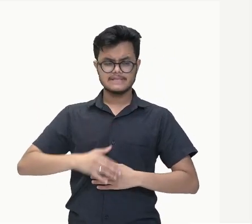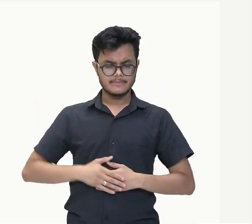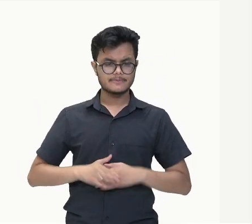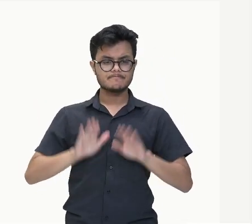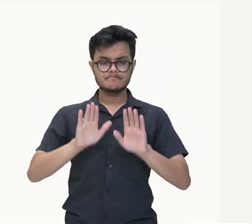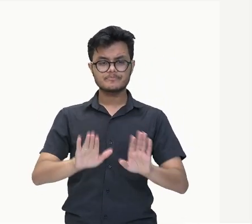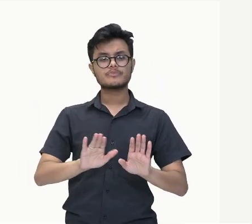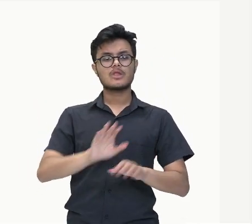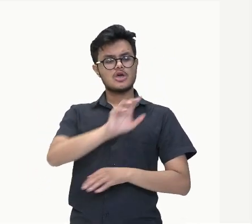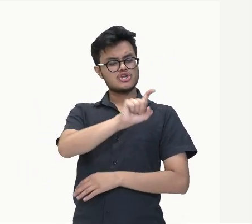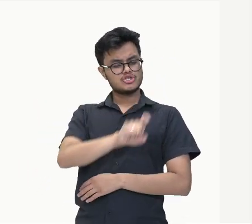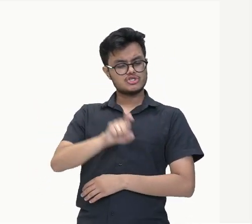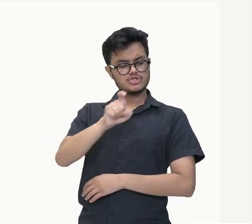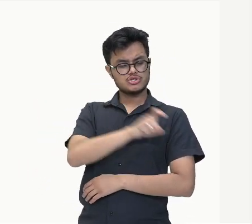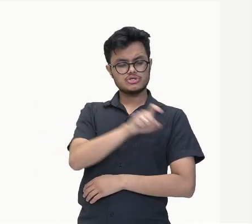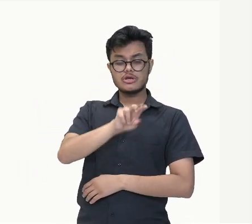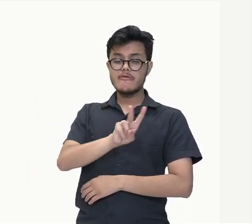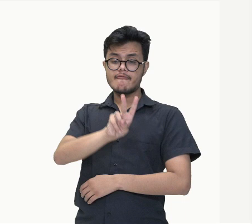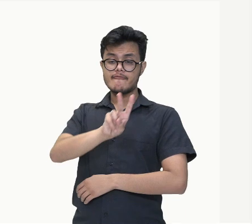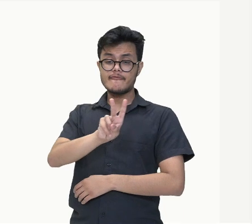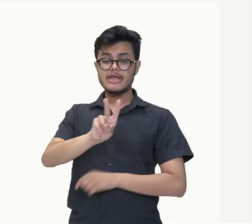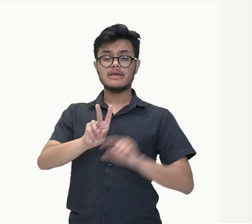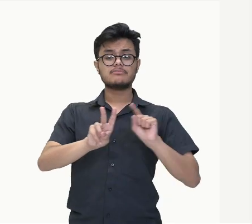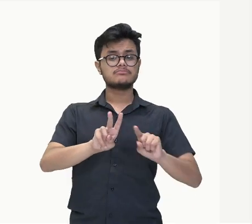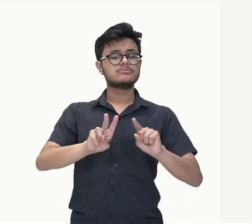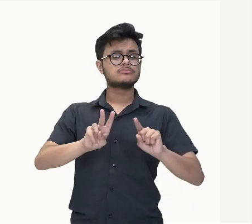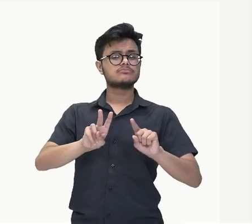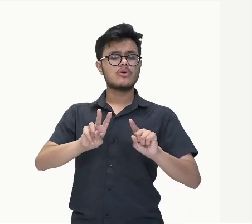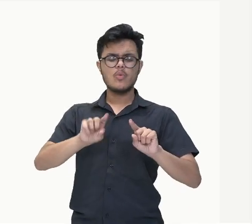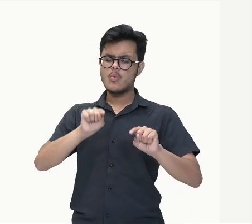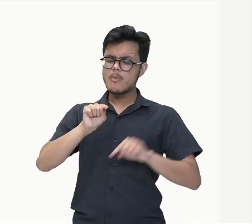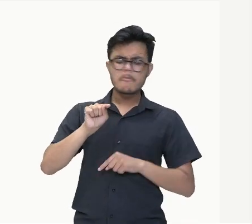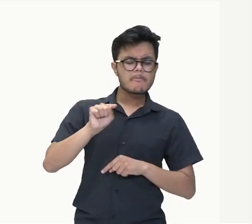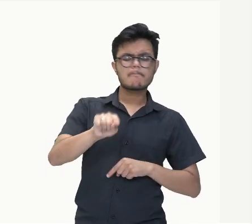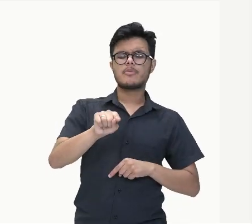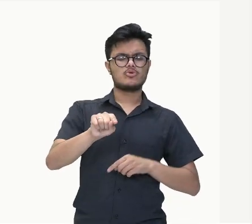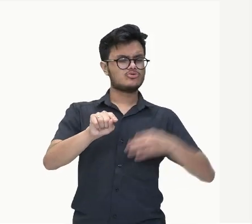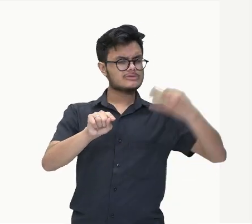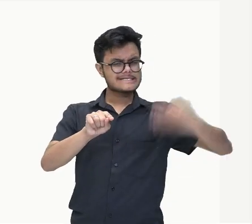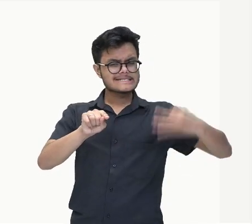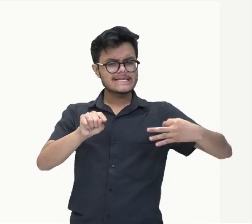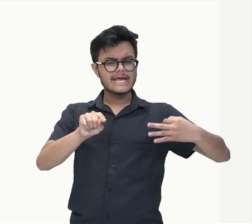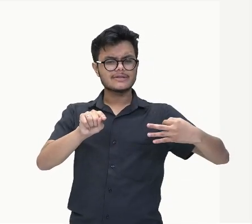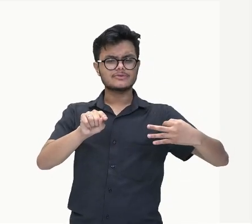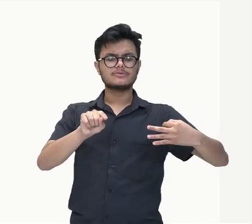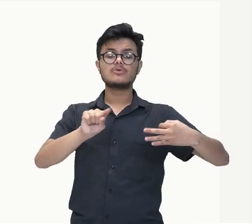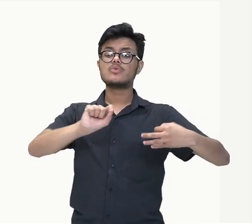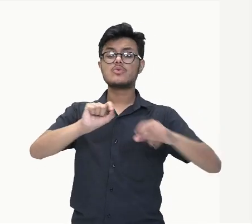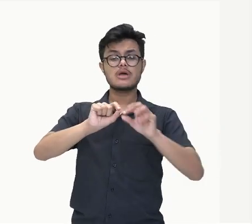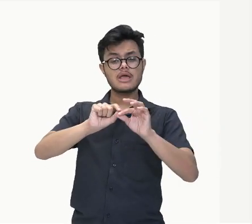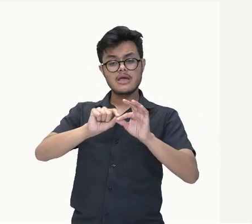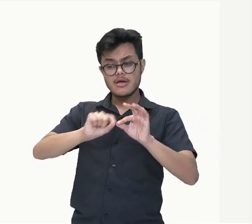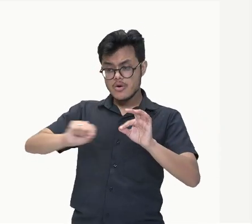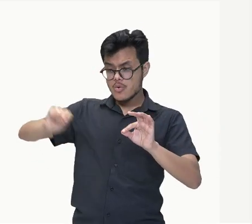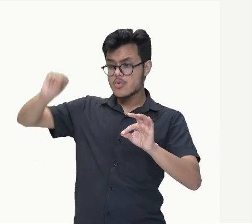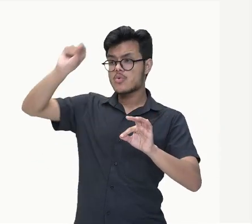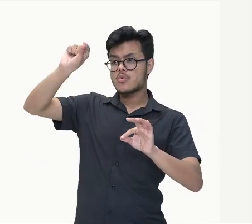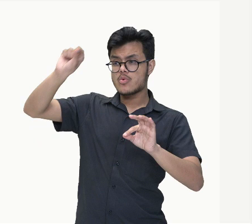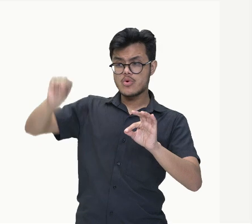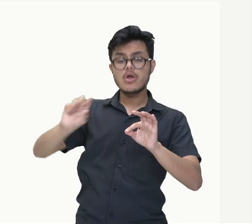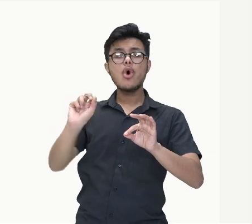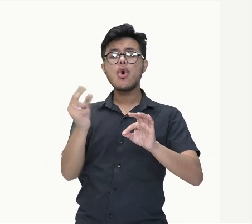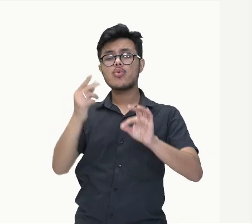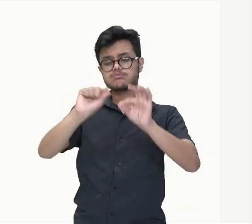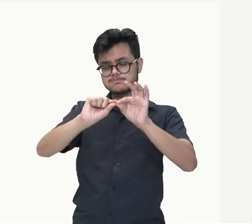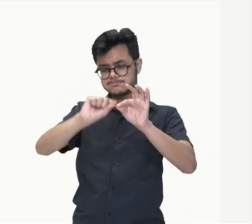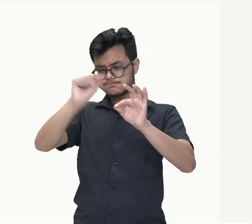o vértice, né, o ponto em que essa parábola ela irá mudar o seu